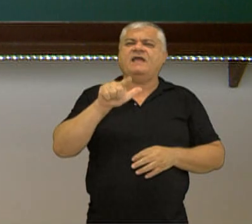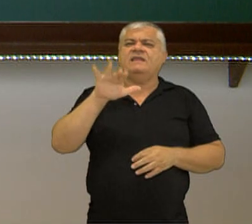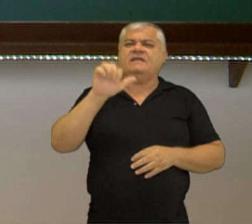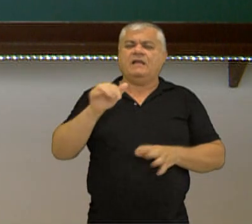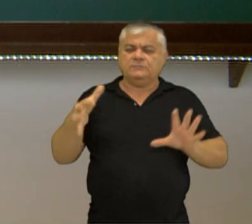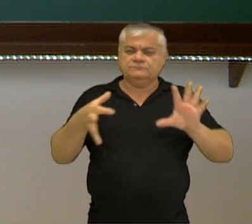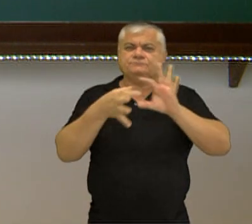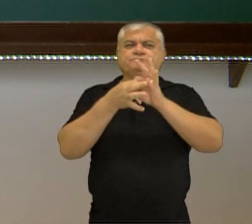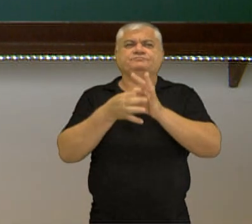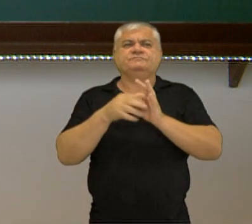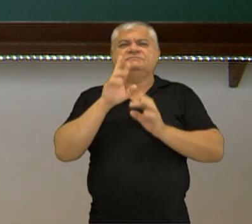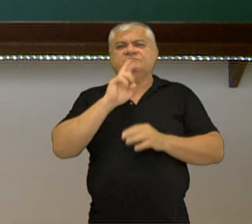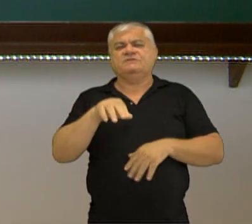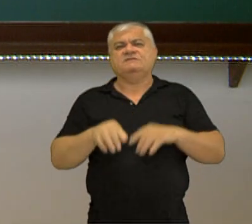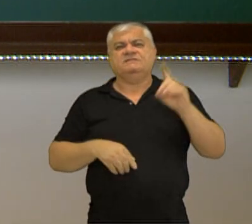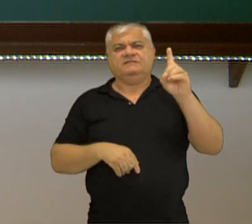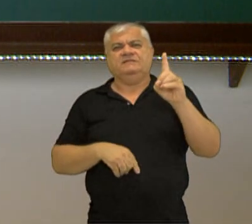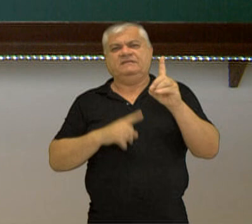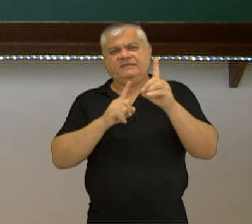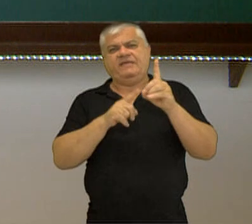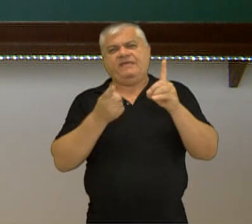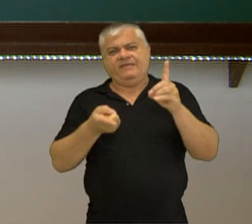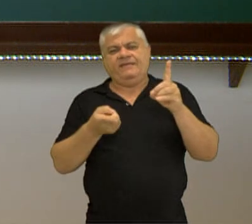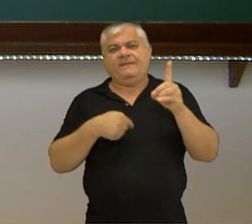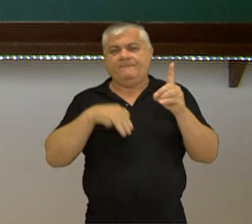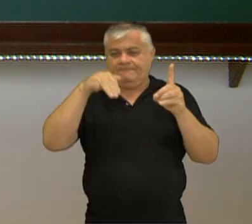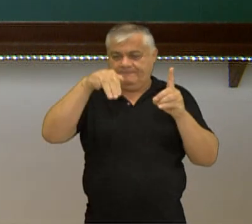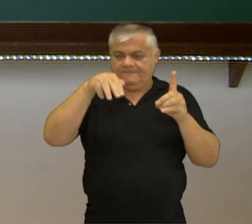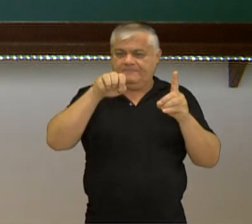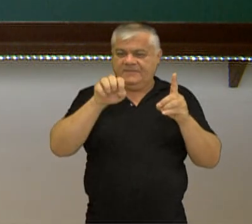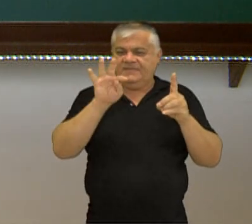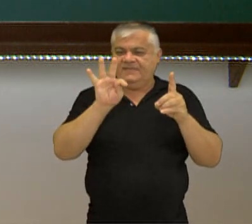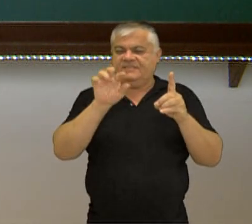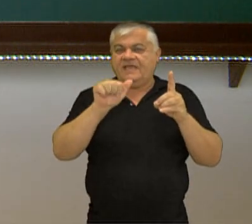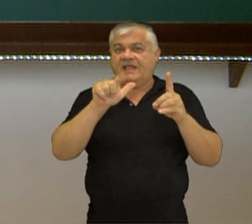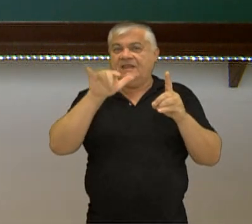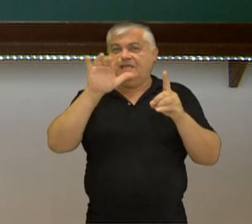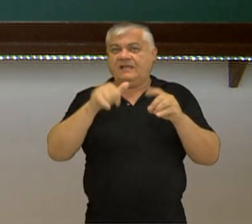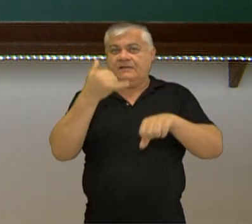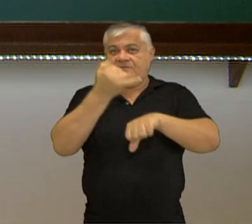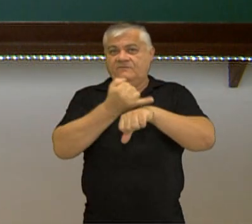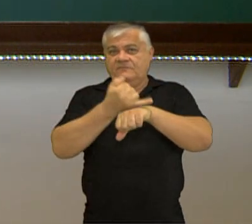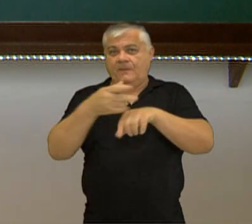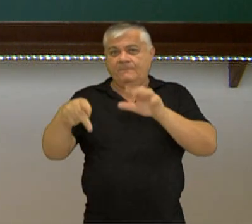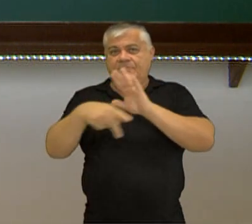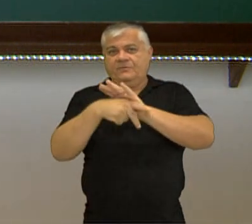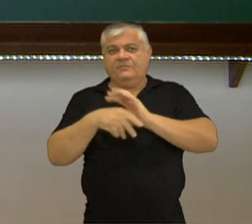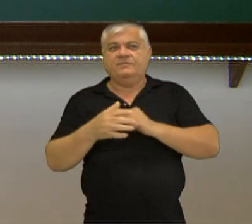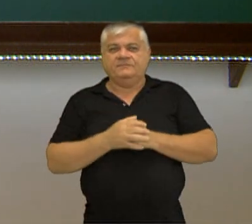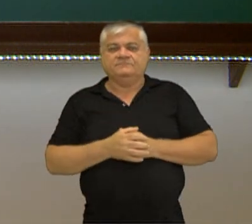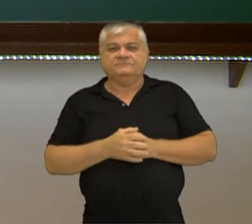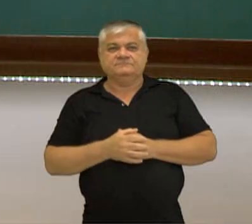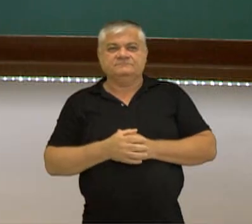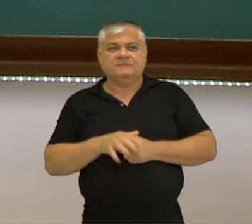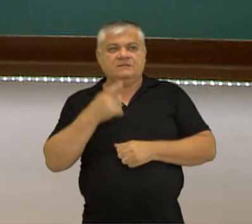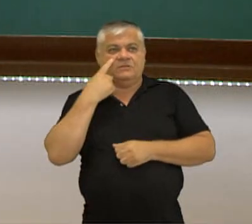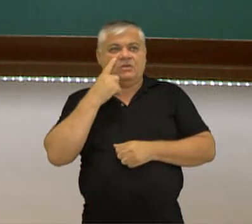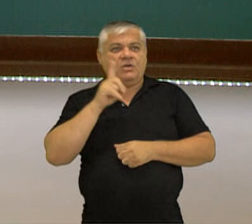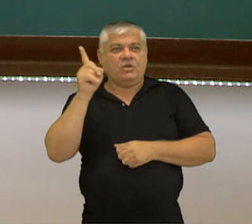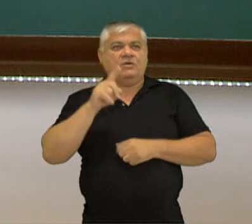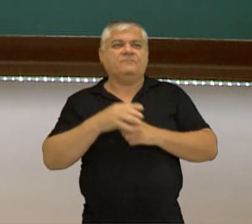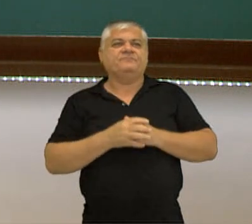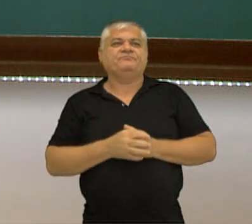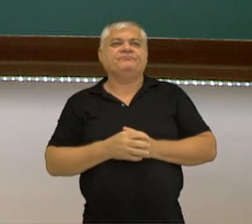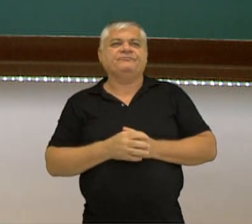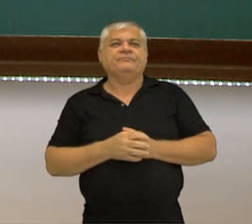uma nuvem de elétrons que se formam entre os átomos e dá origem a essas ligas. Nessa questão aqui, olha que interessante.